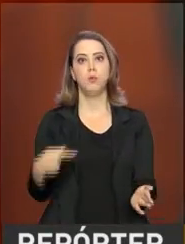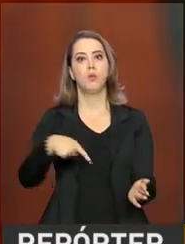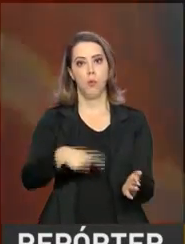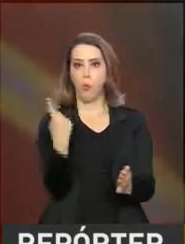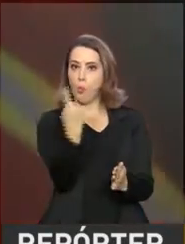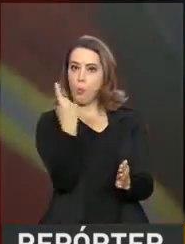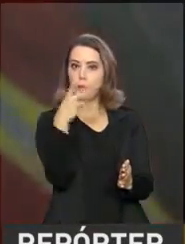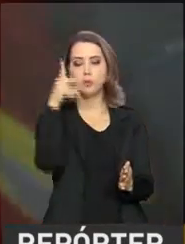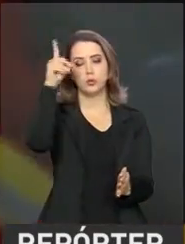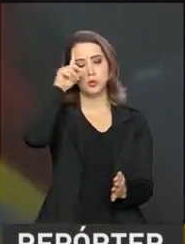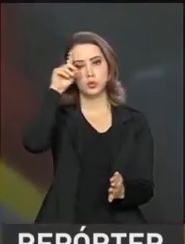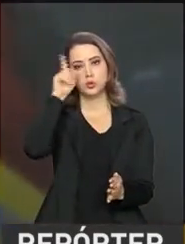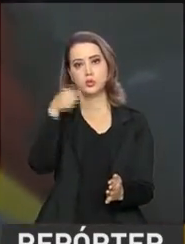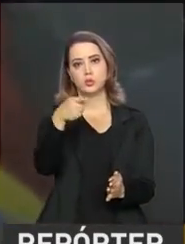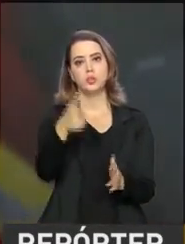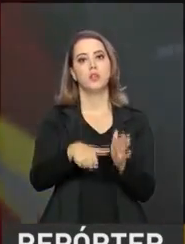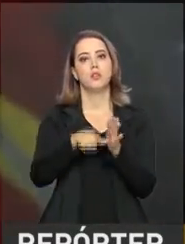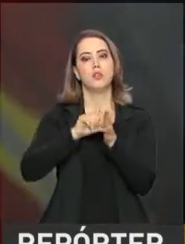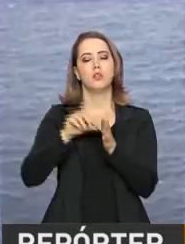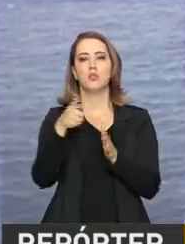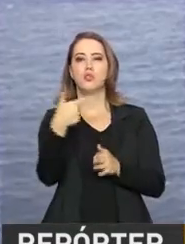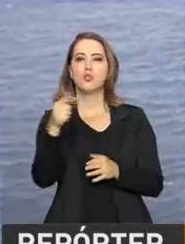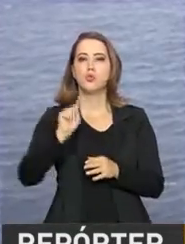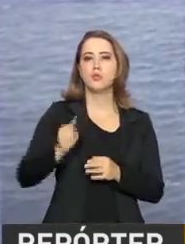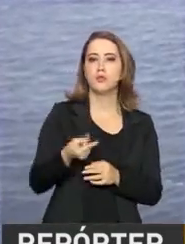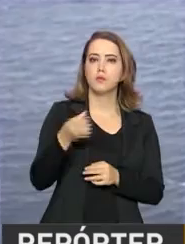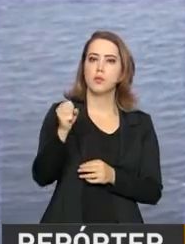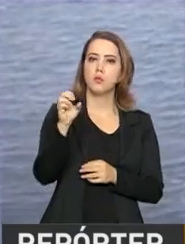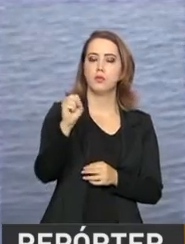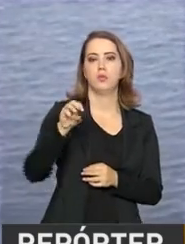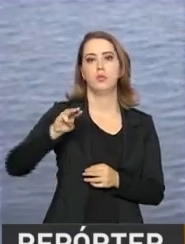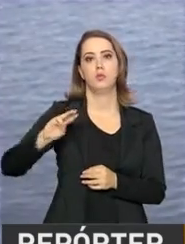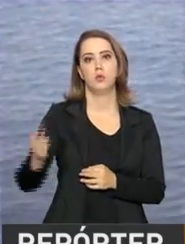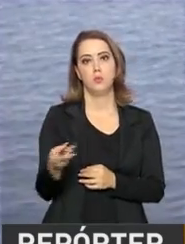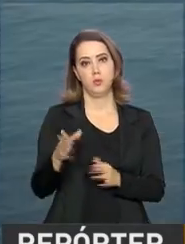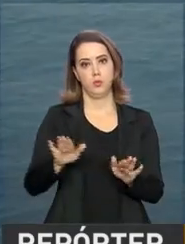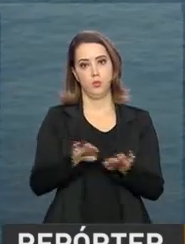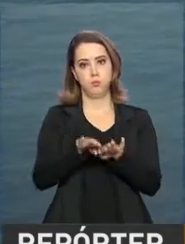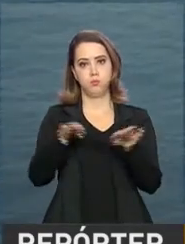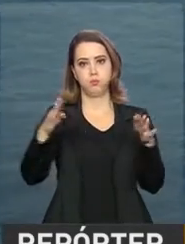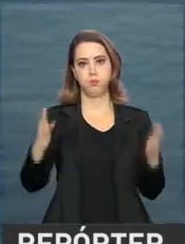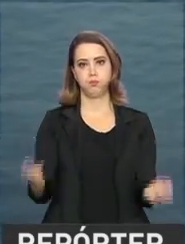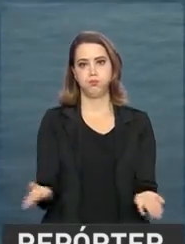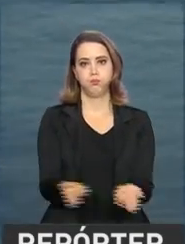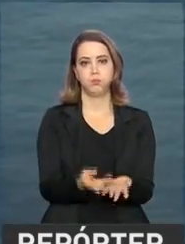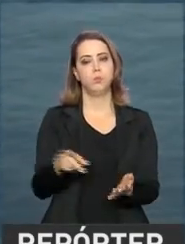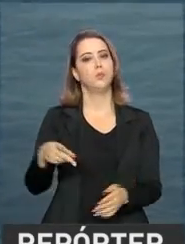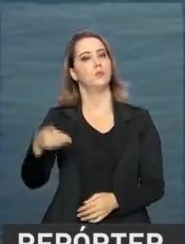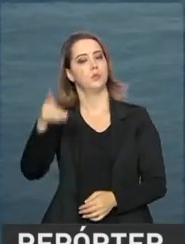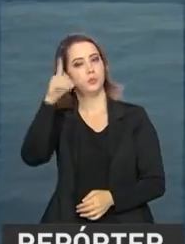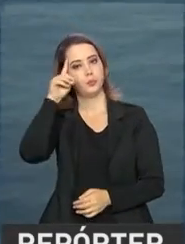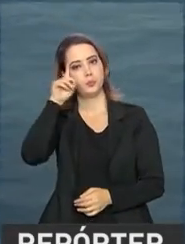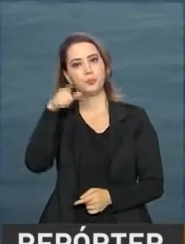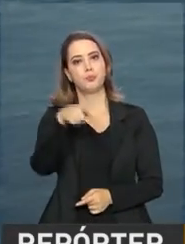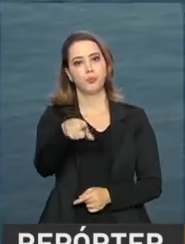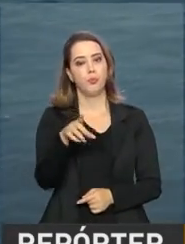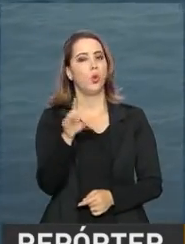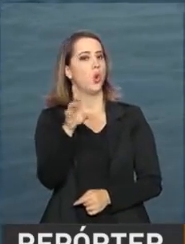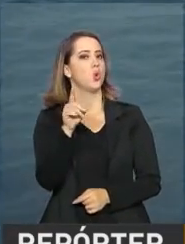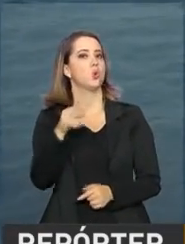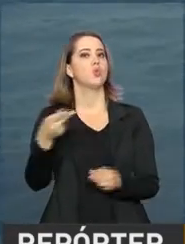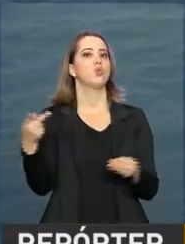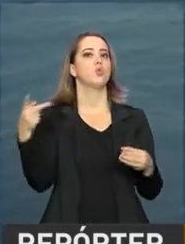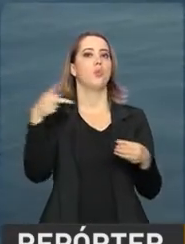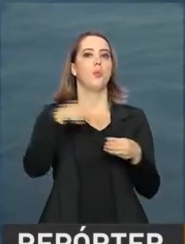agosto de 2015 quando foram produzidos 2,88 milhões de barris na produção média apenas de petróleo em junho